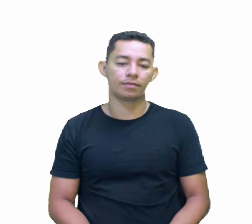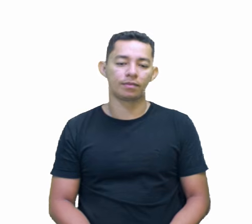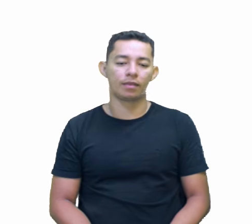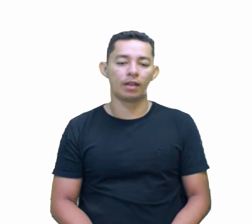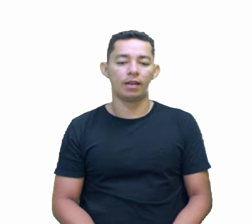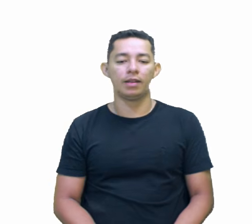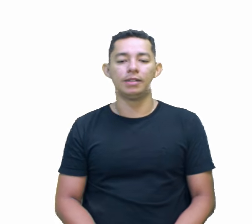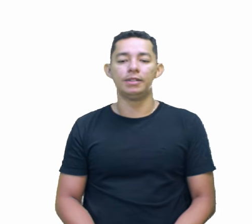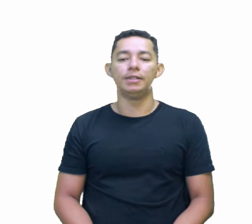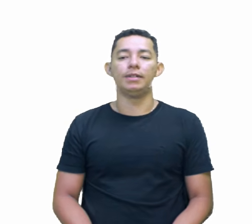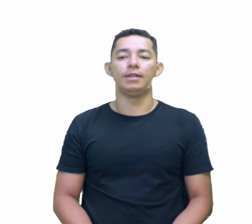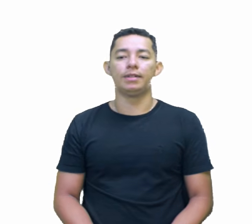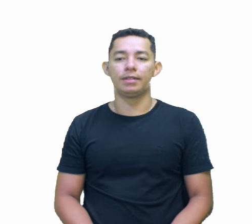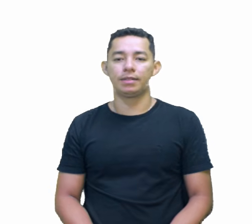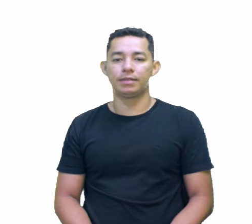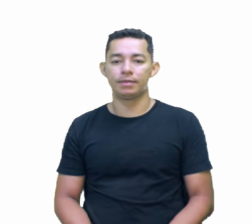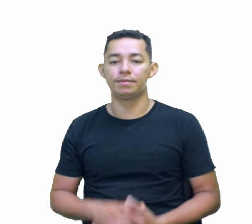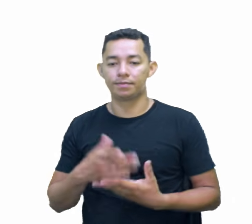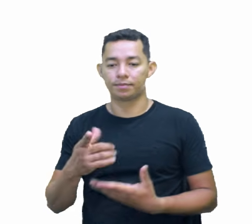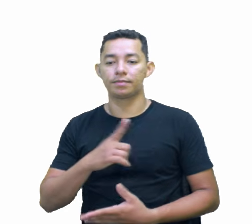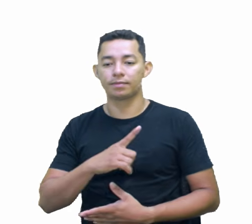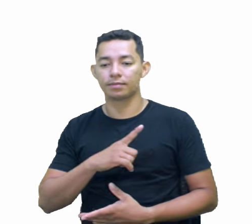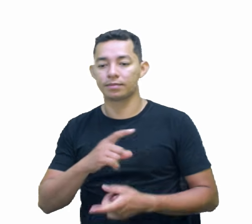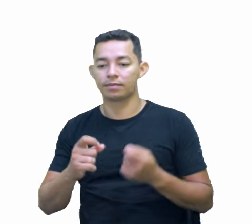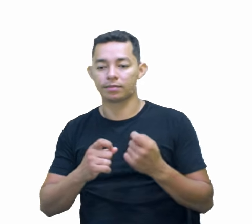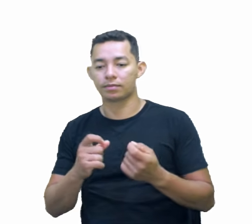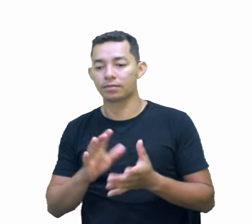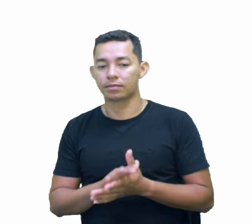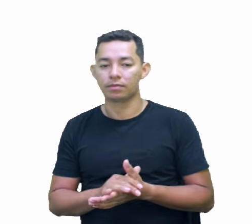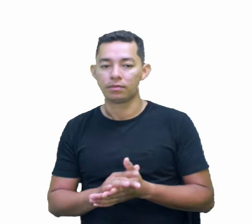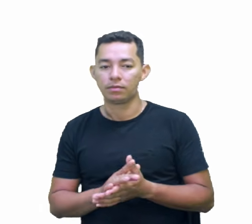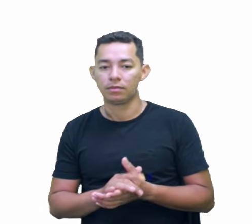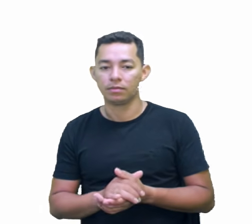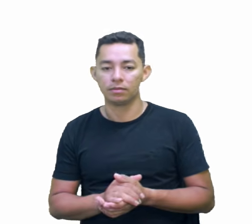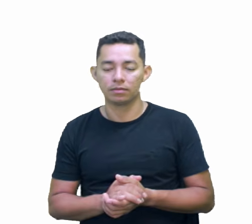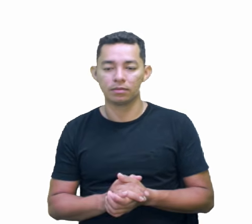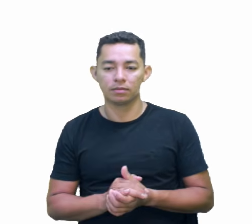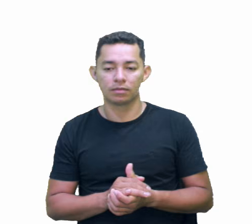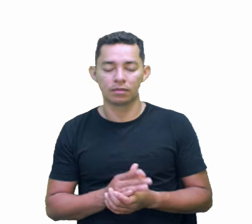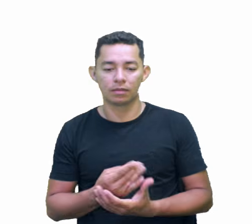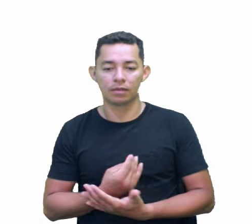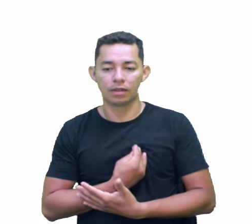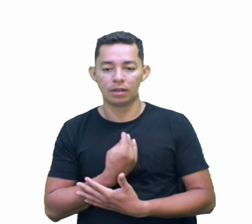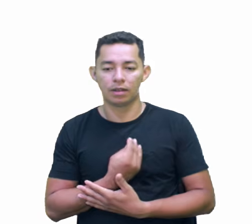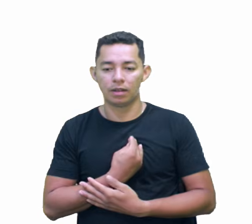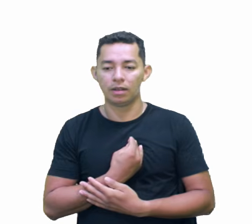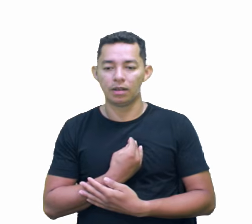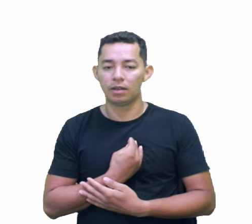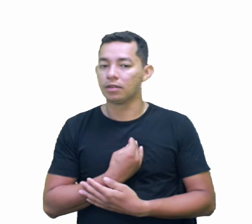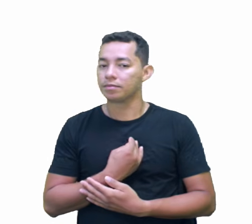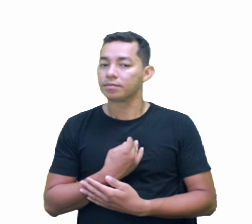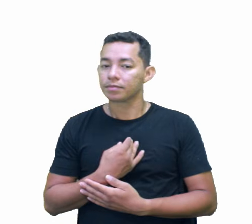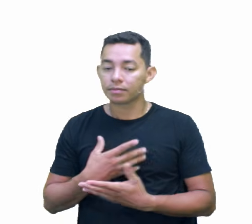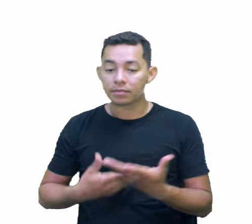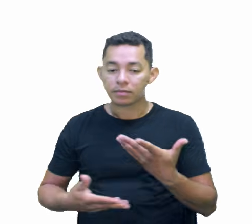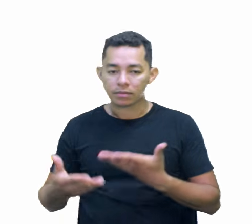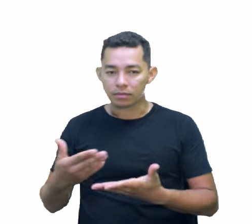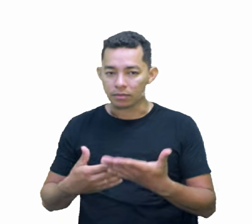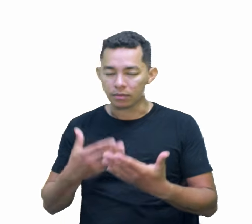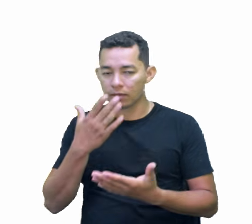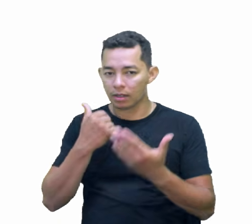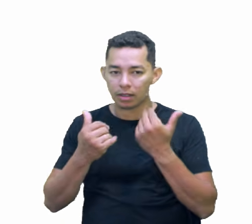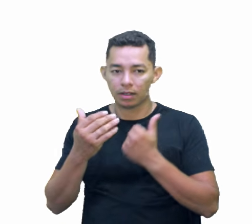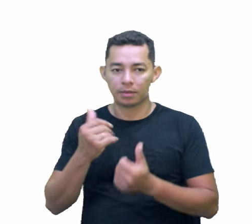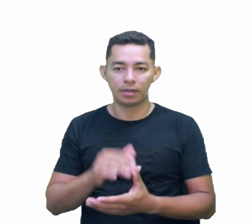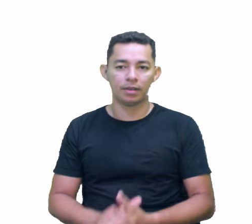E geralmente isso tem a ver com a questão de sobrevivência envolvendo os fatores